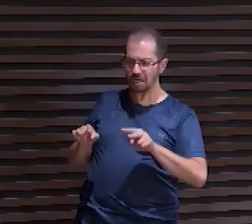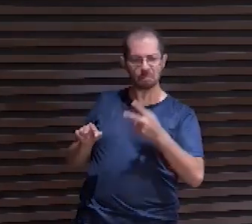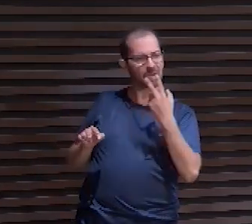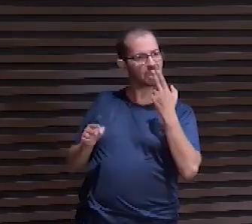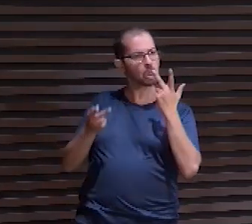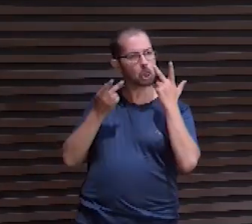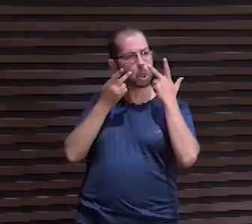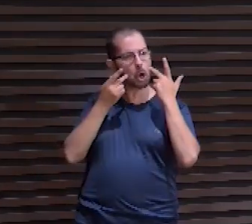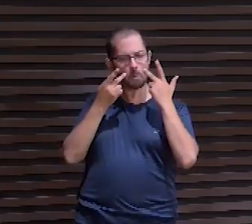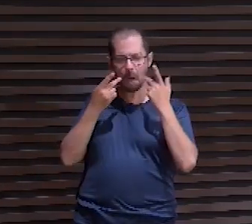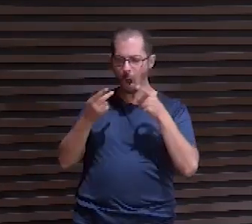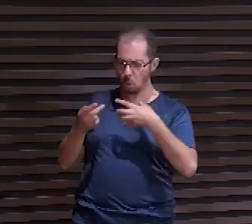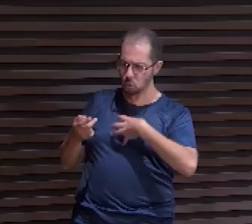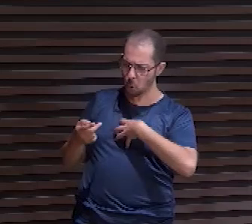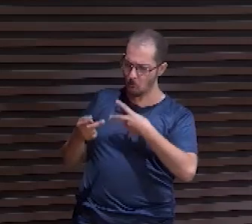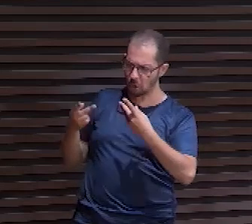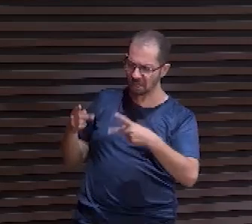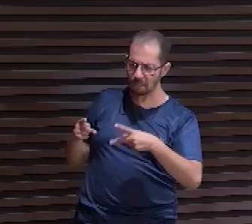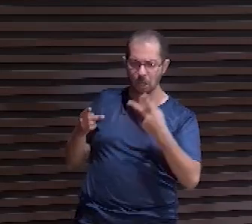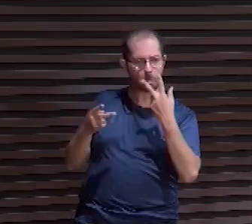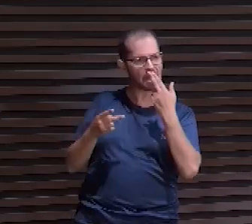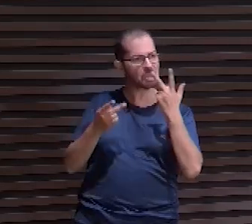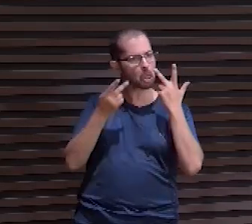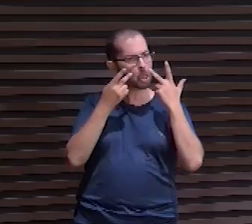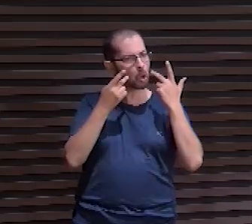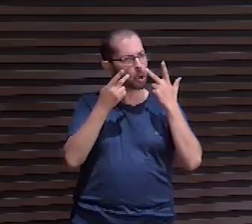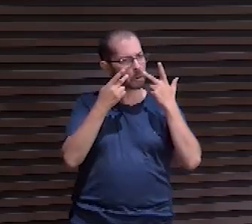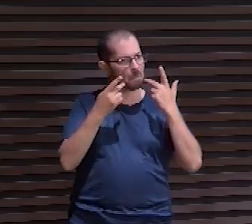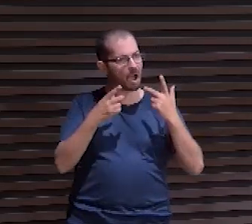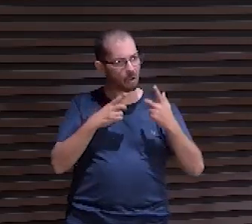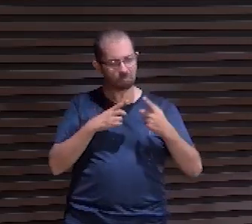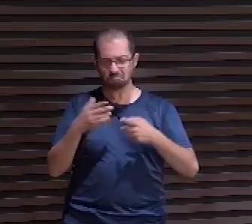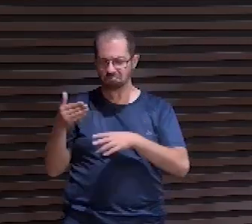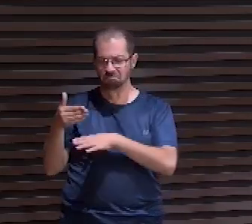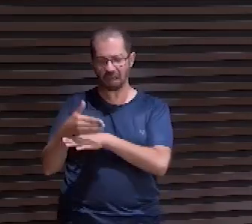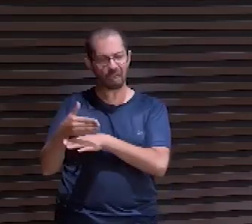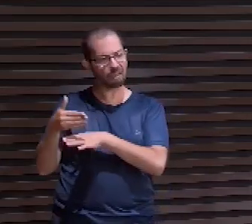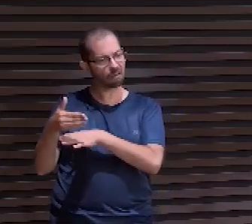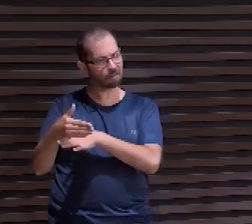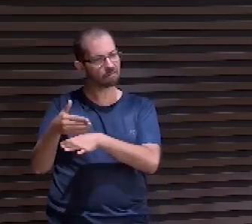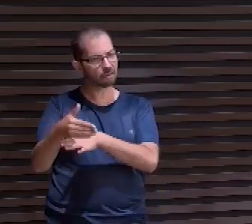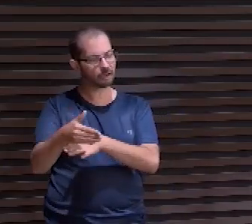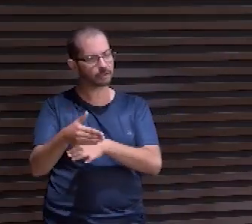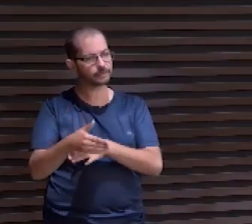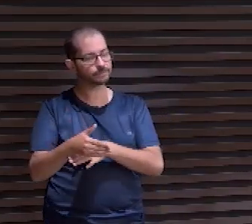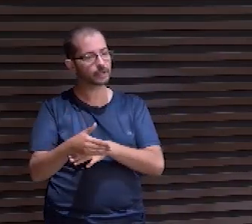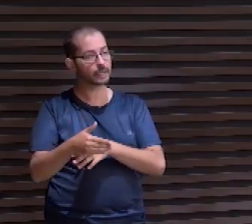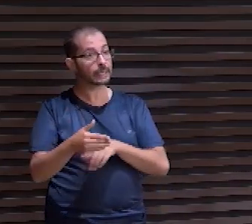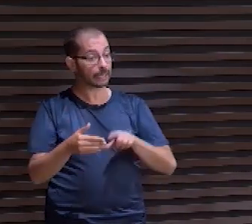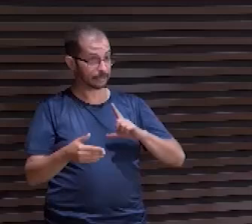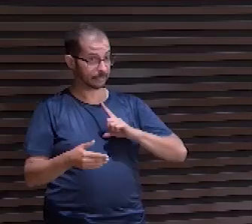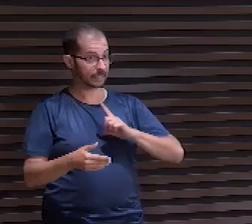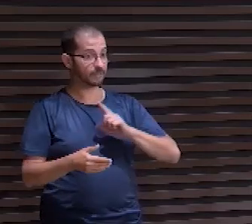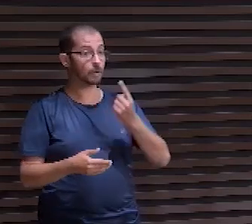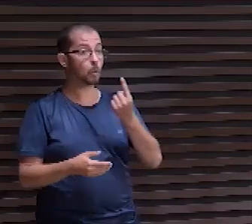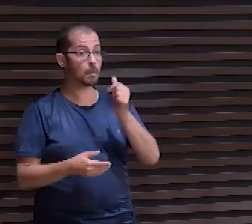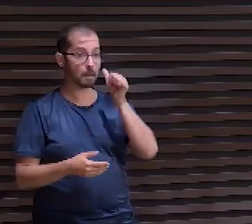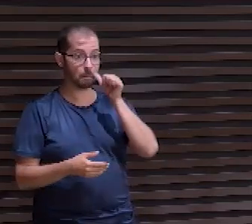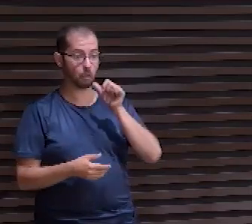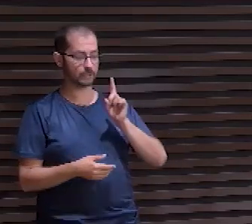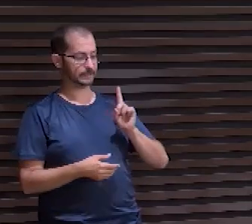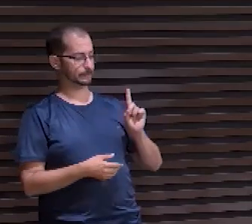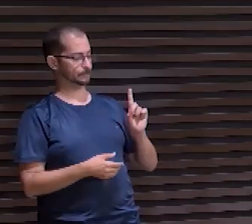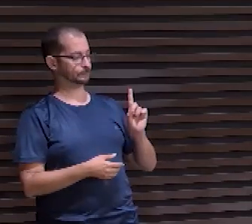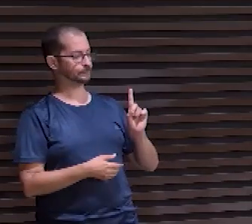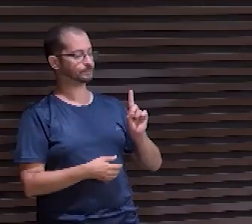comportamento. E eles ali ficaram, e até que um dia uma das moças foi fazer uma